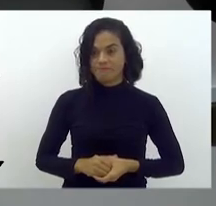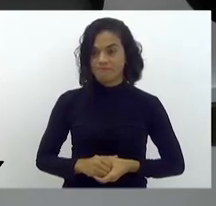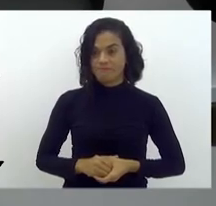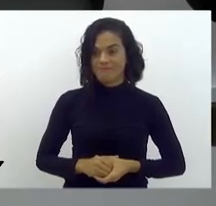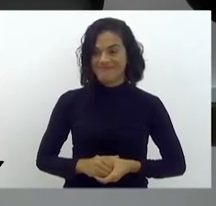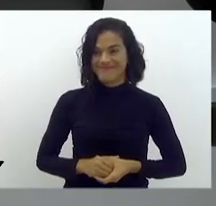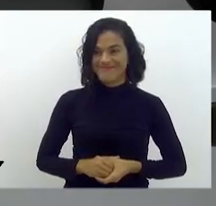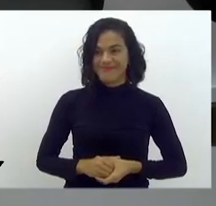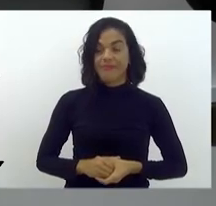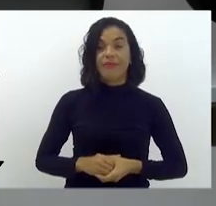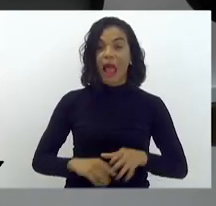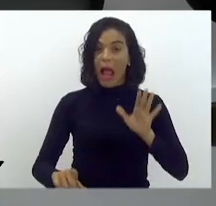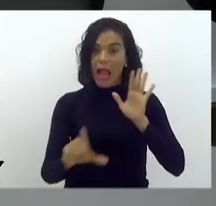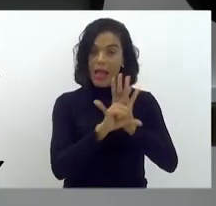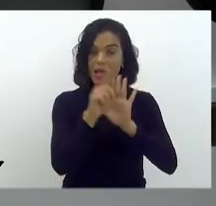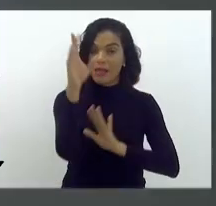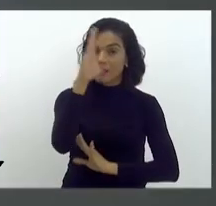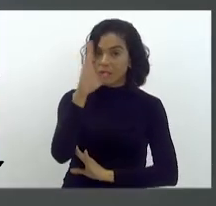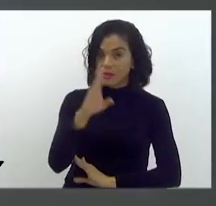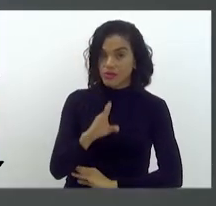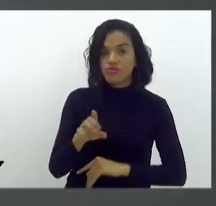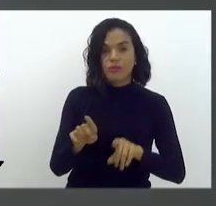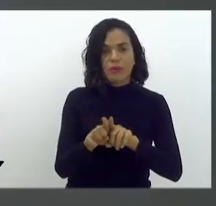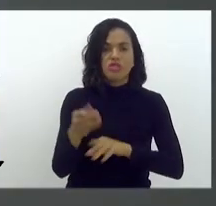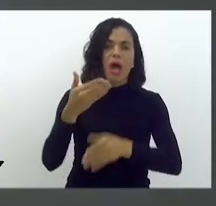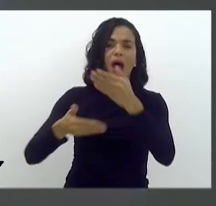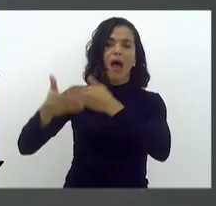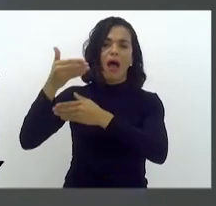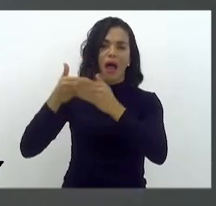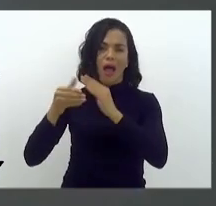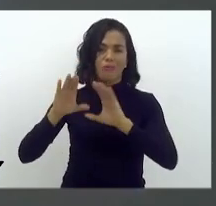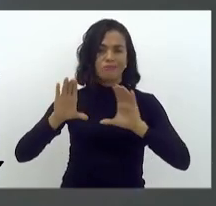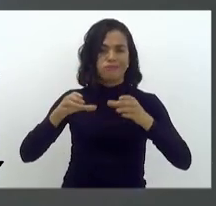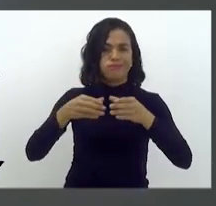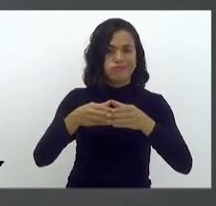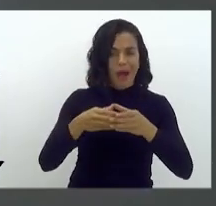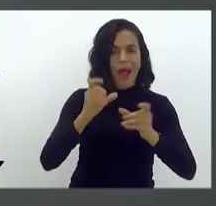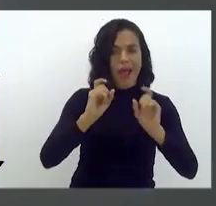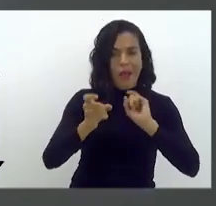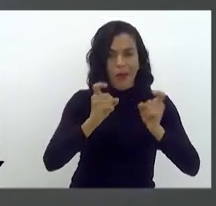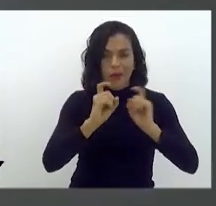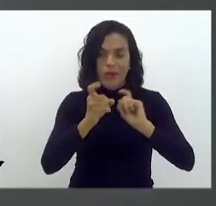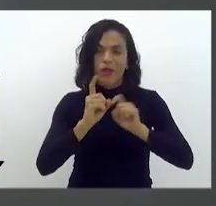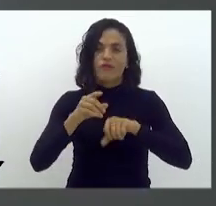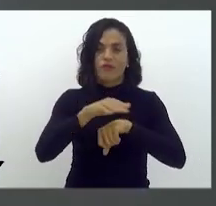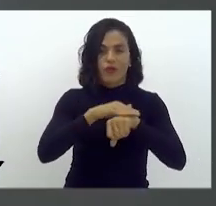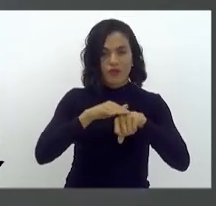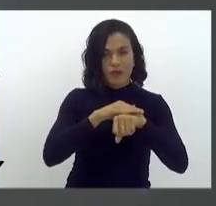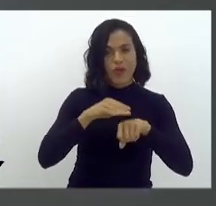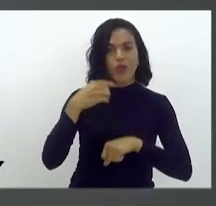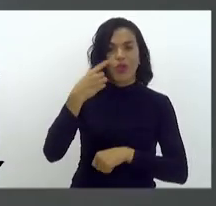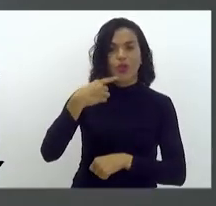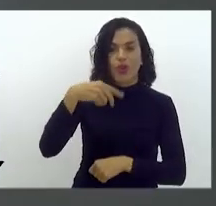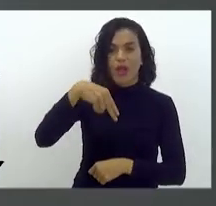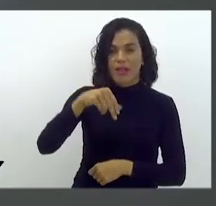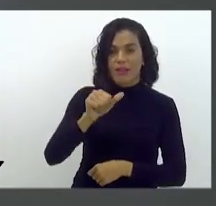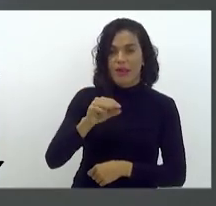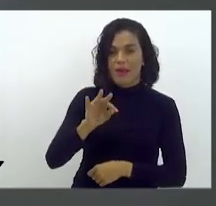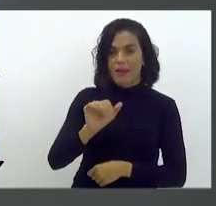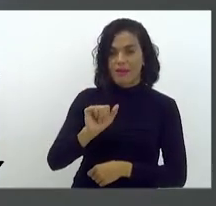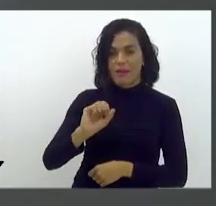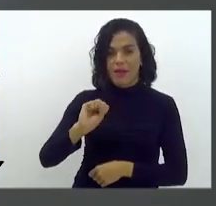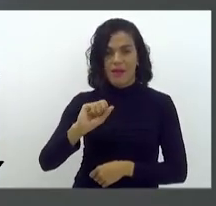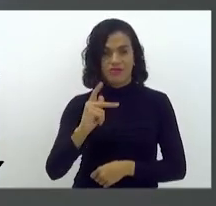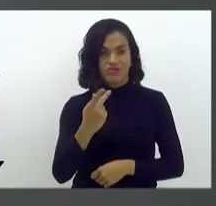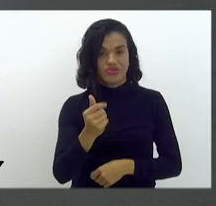a legislação no Brasil também vi pelas reuniões que já foram feitas nessa CPI que foram faladas pela Doutora Natasha né enfim